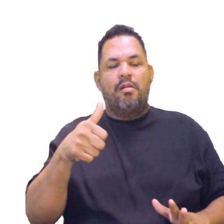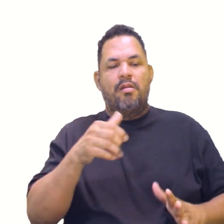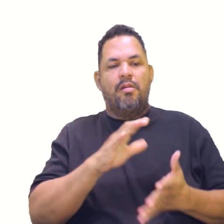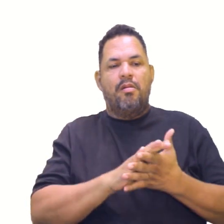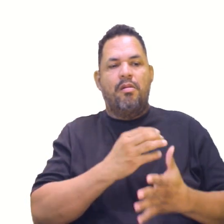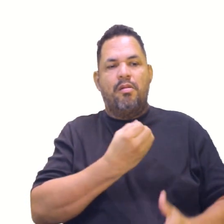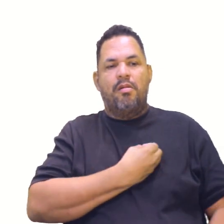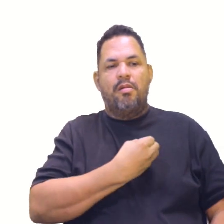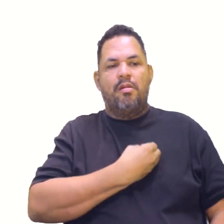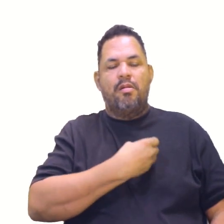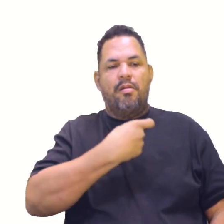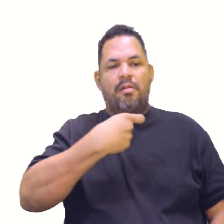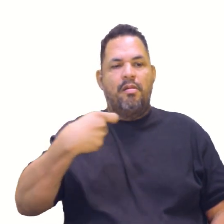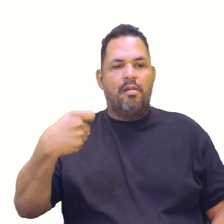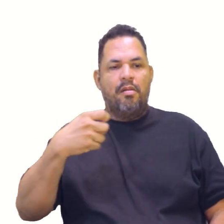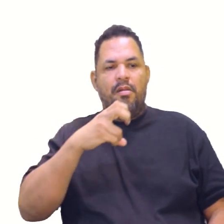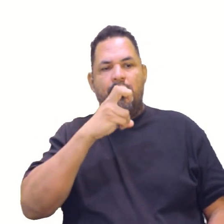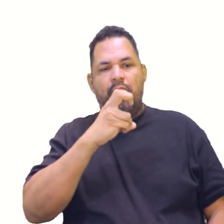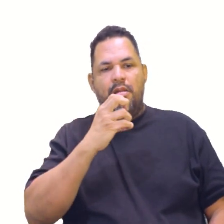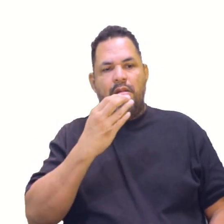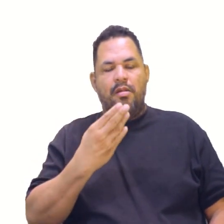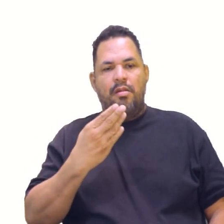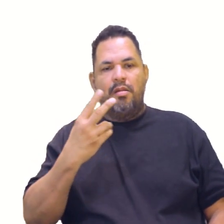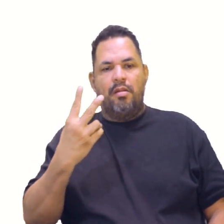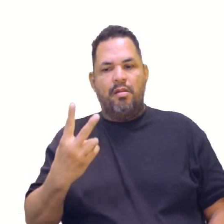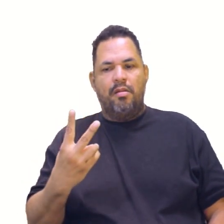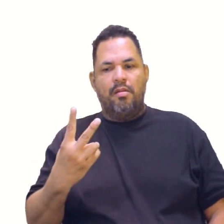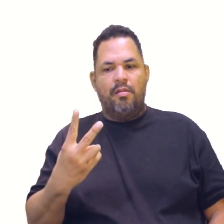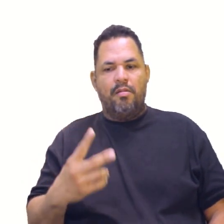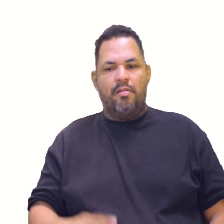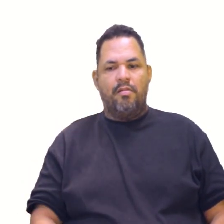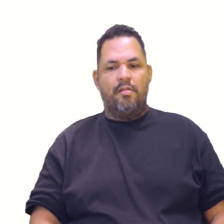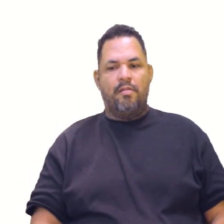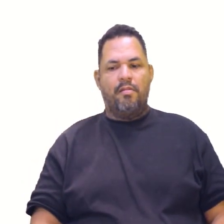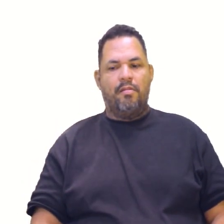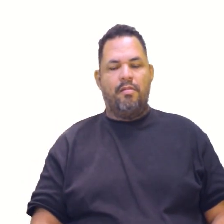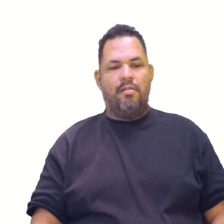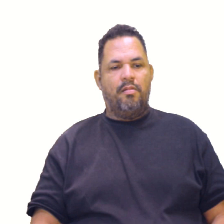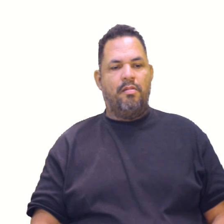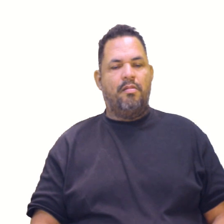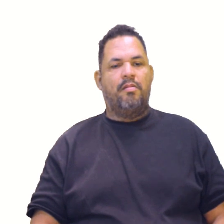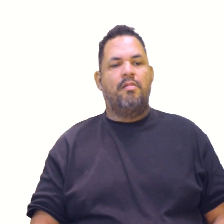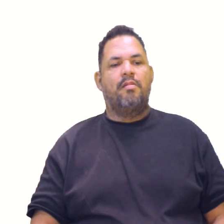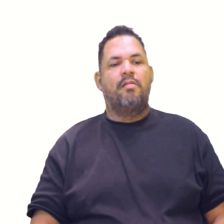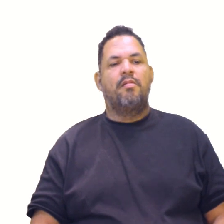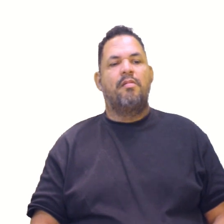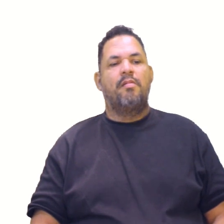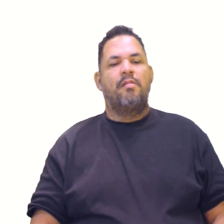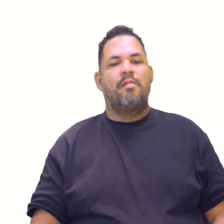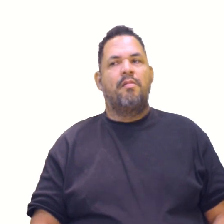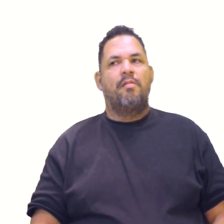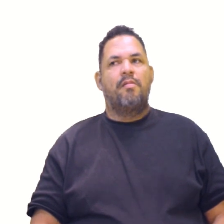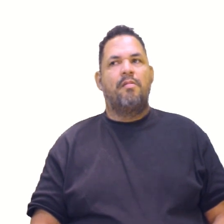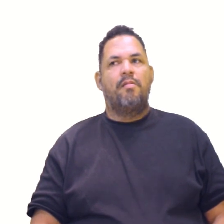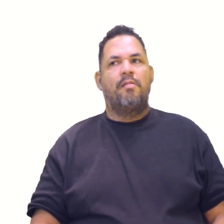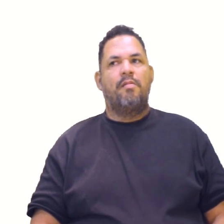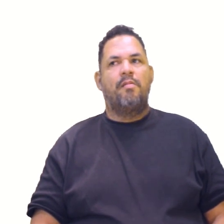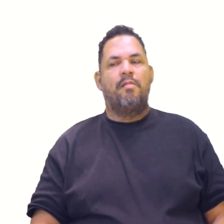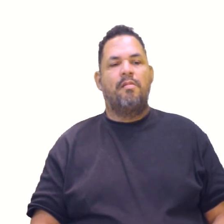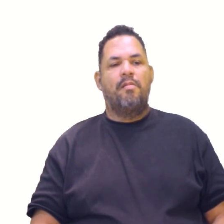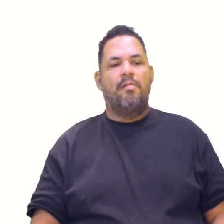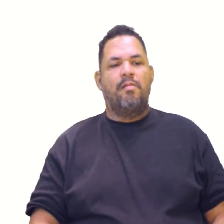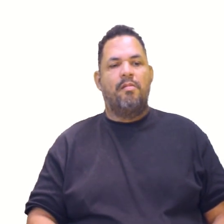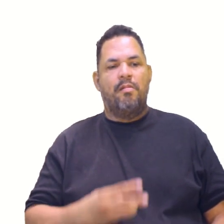valores de X. 5, 4, 2. 4, 2. 5, 4, 2. Deixa eu melhorar aqui.